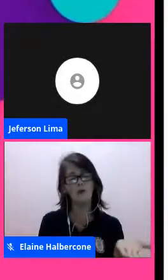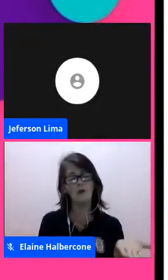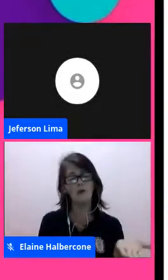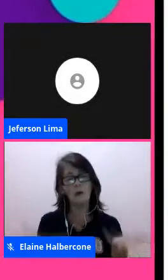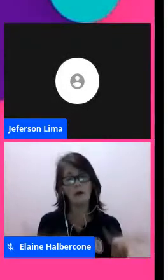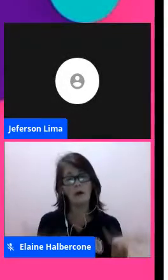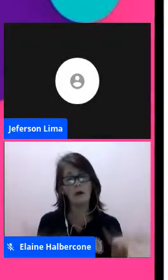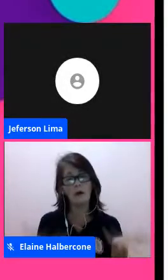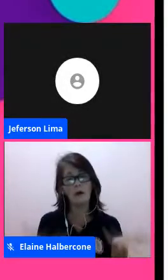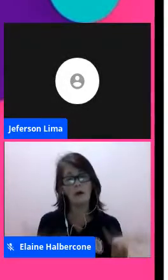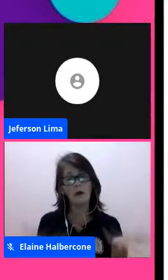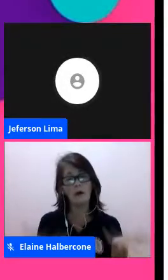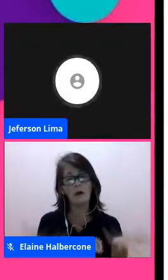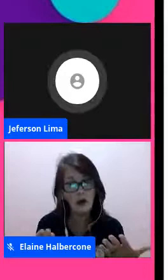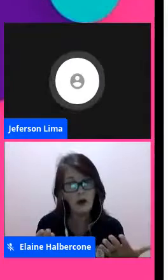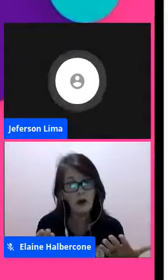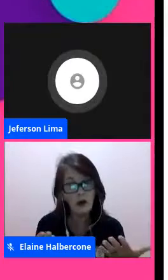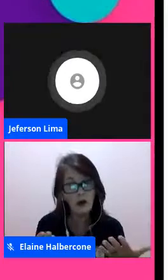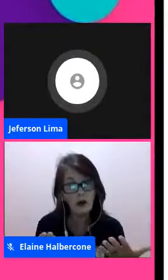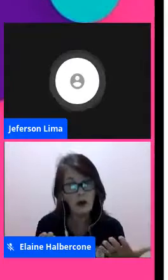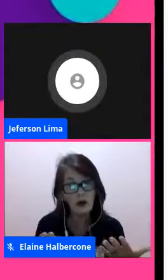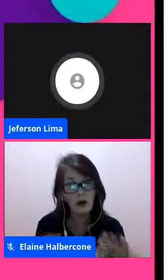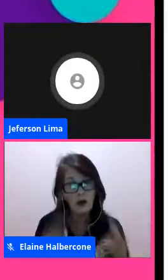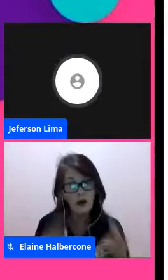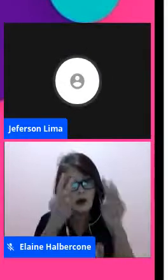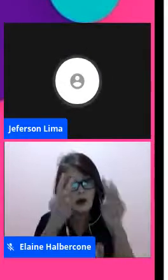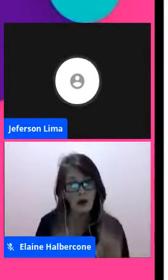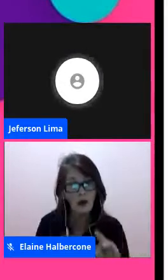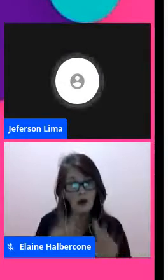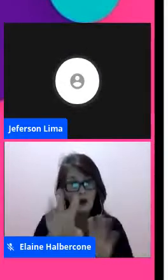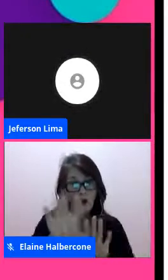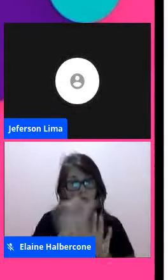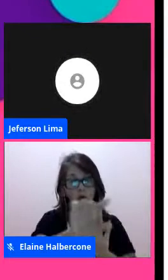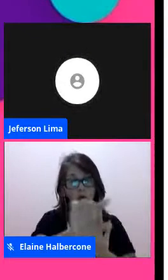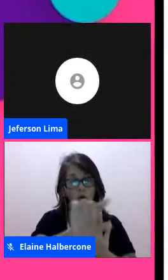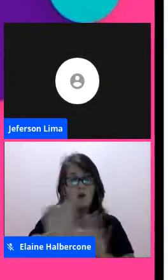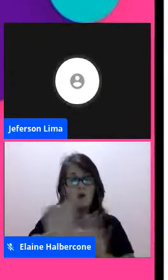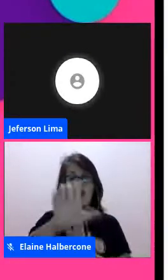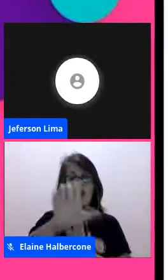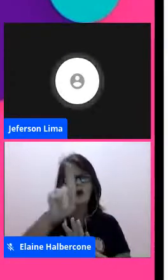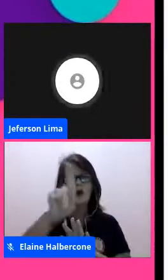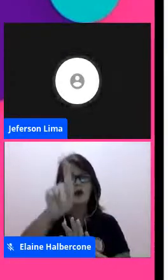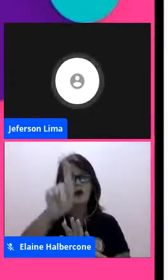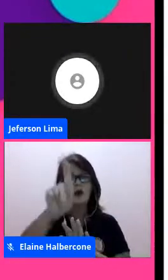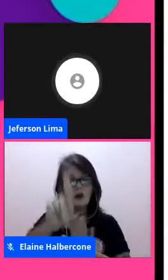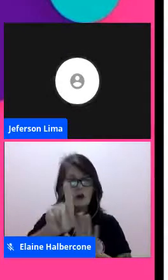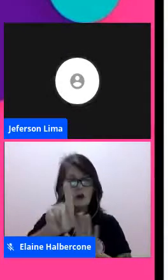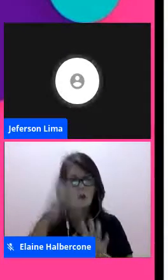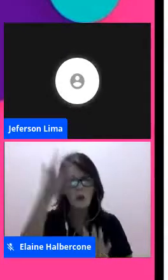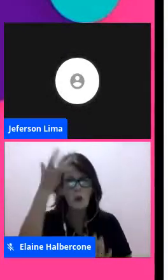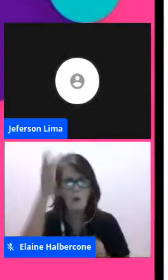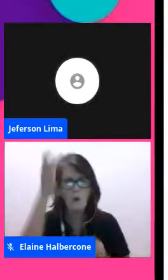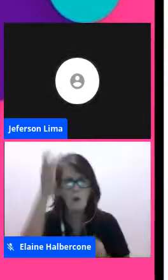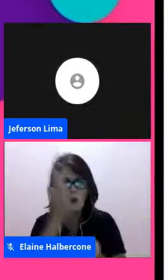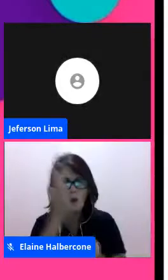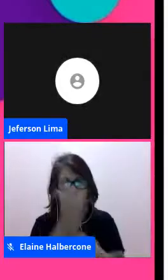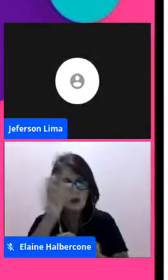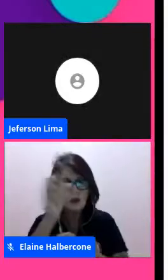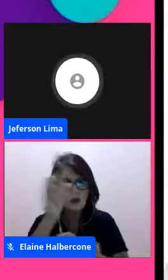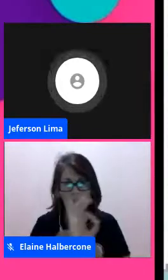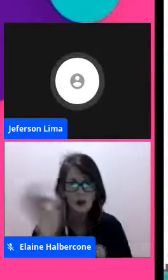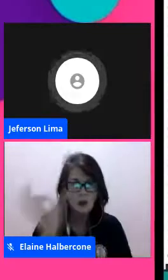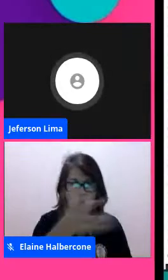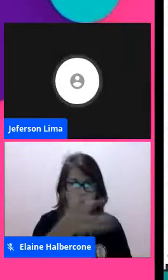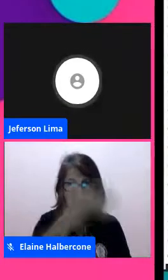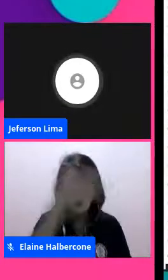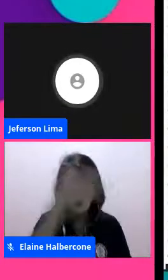Cadê? A gente vai pegar um desses links aqui, que agora eu não tô achando, certo?